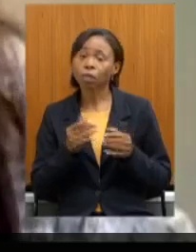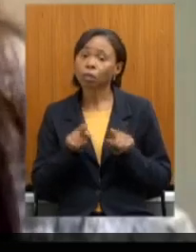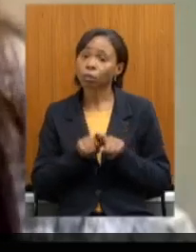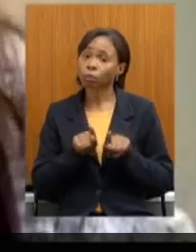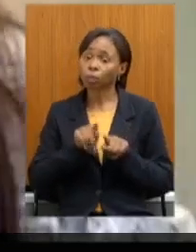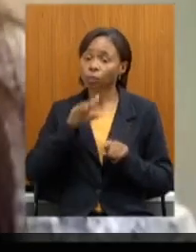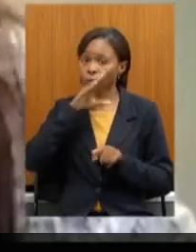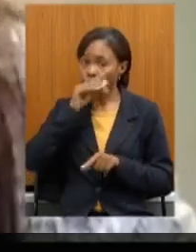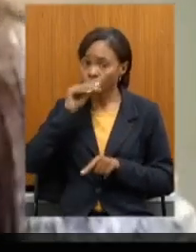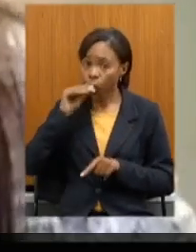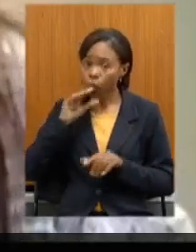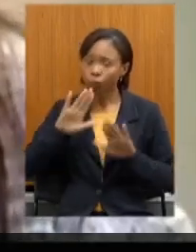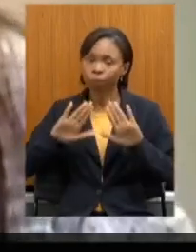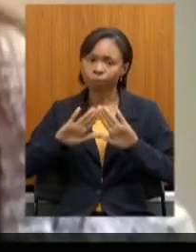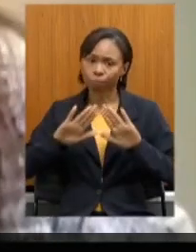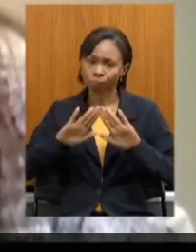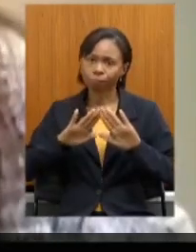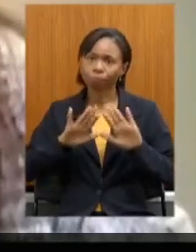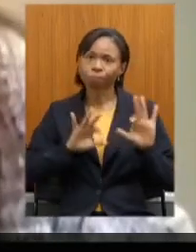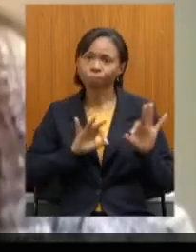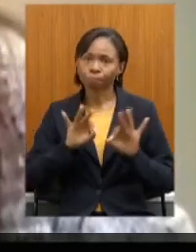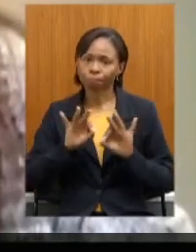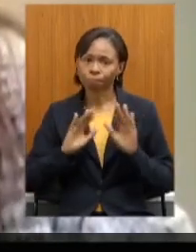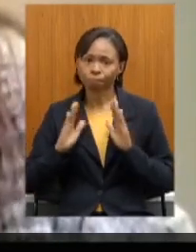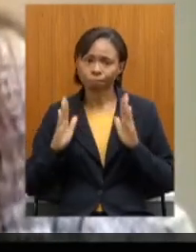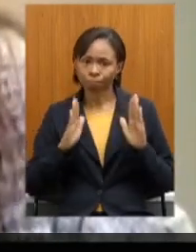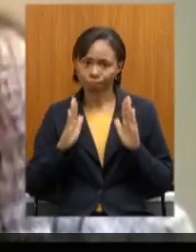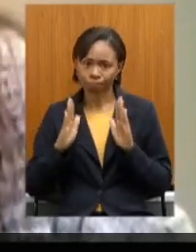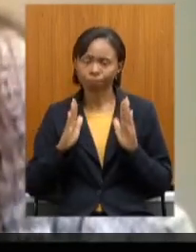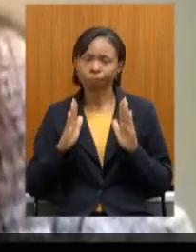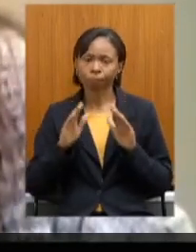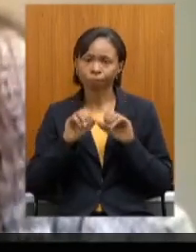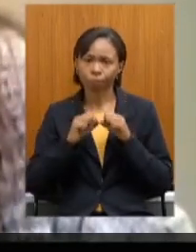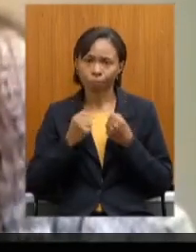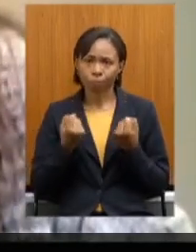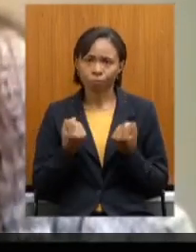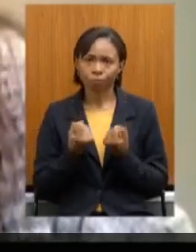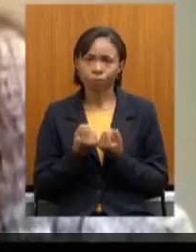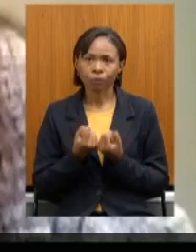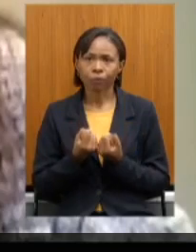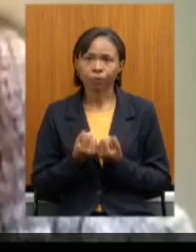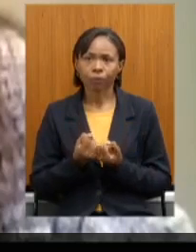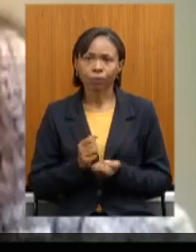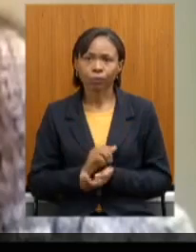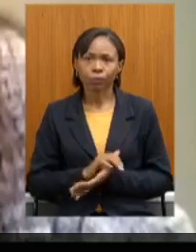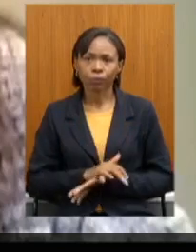casa que estão fazendo tudo isso acontecer nesse período.